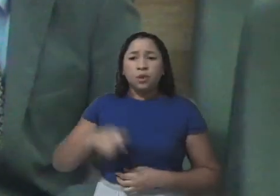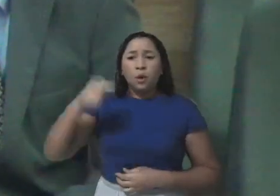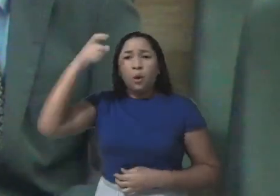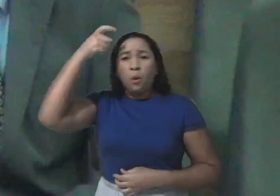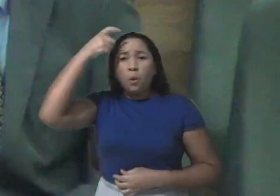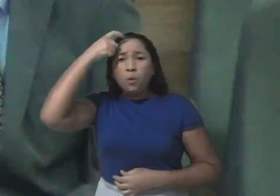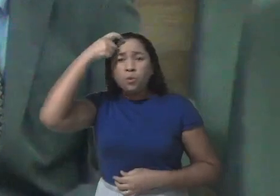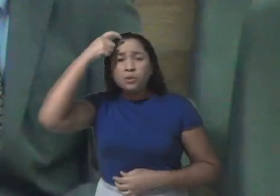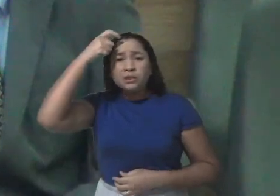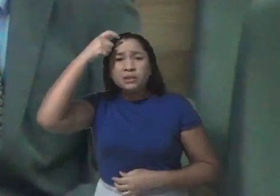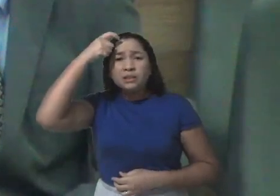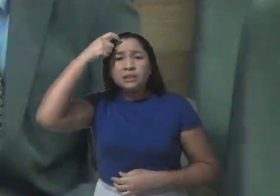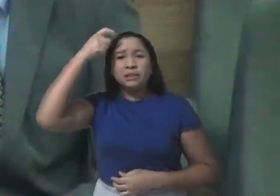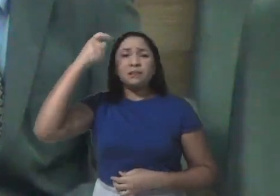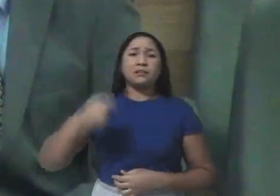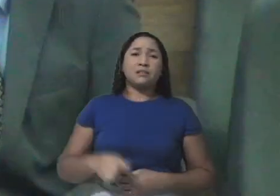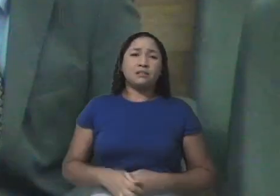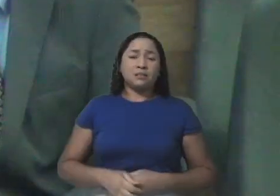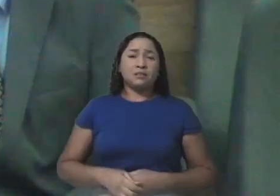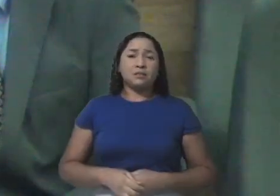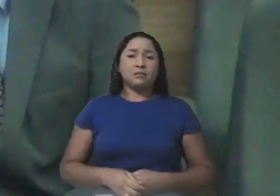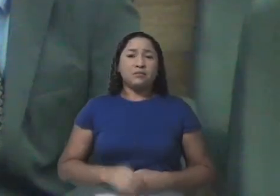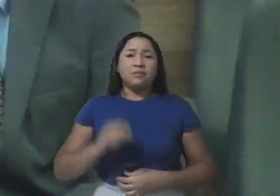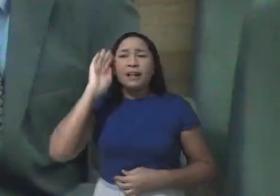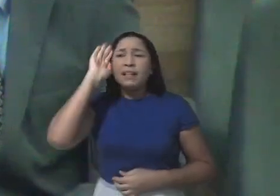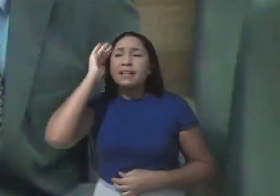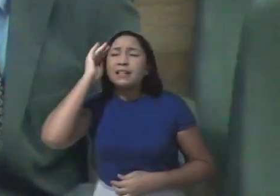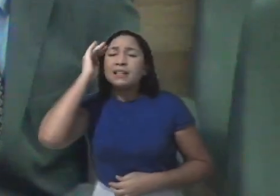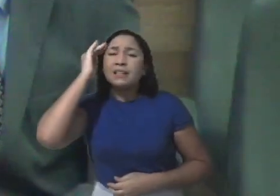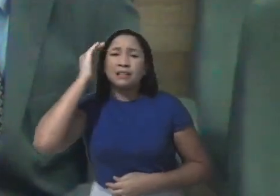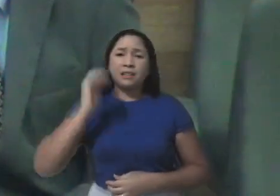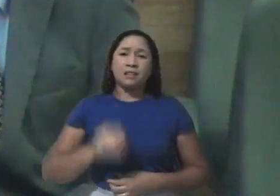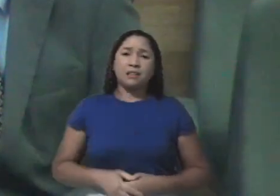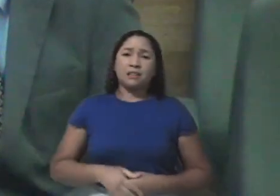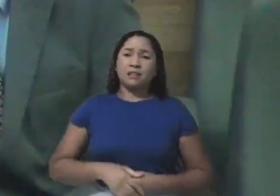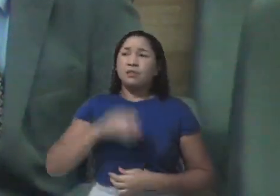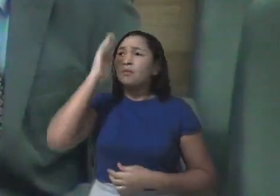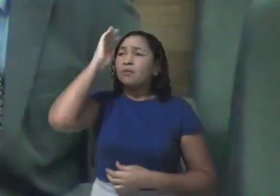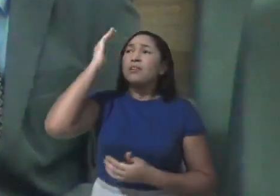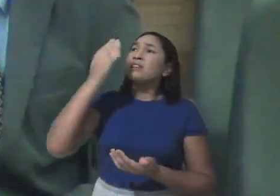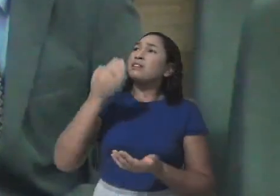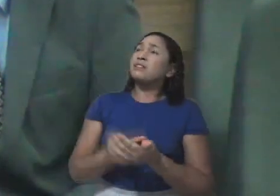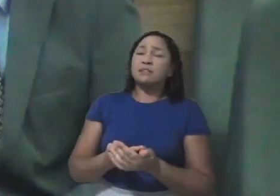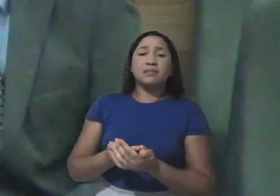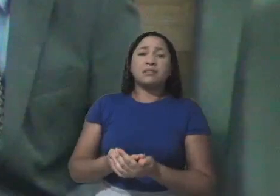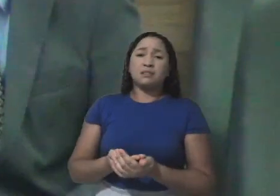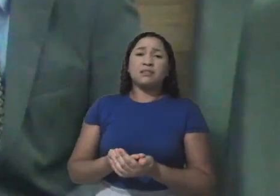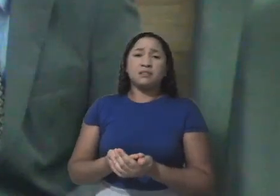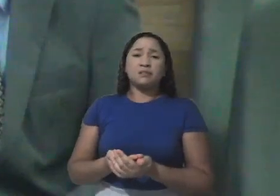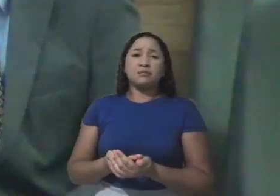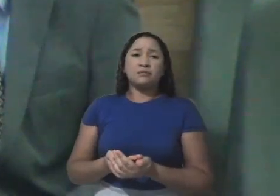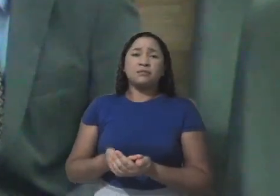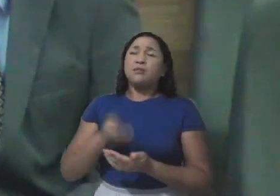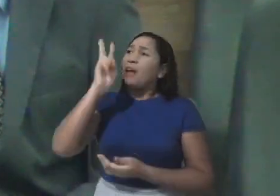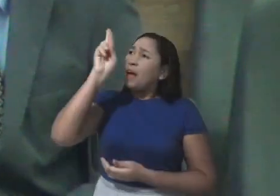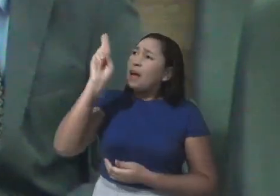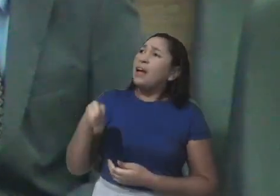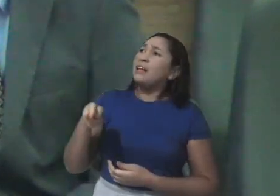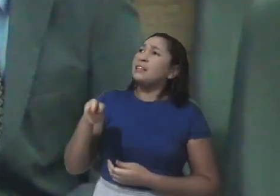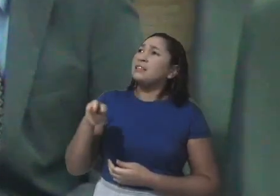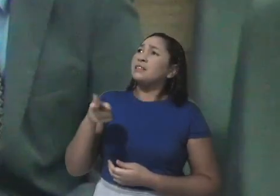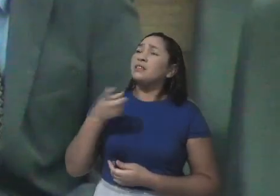consciente? Entendendo, compreendendo a razão de sua vontade. Por que é que Deus